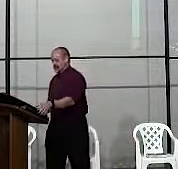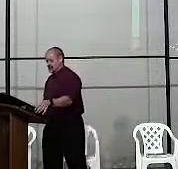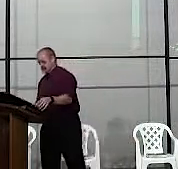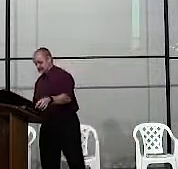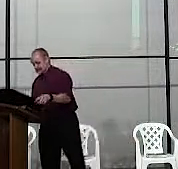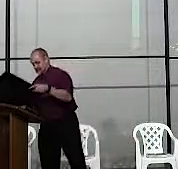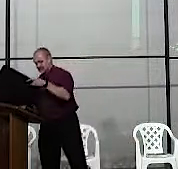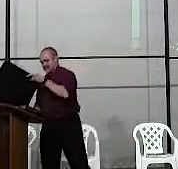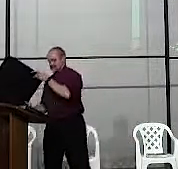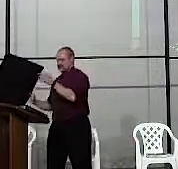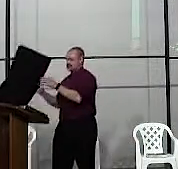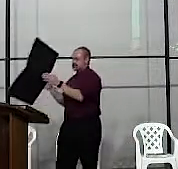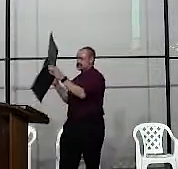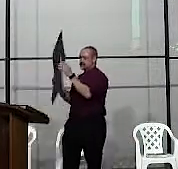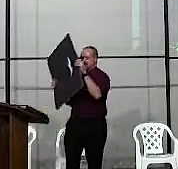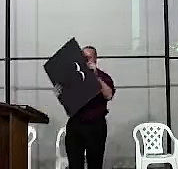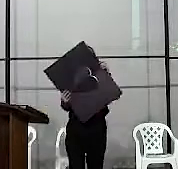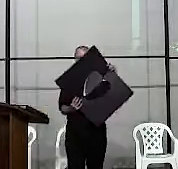Começando.